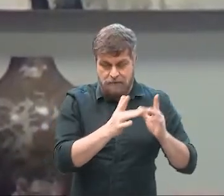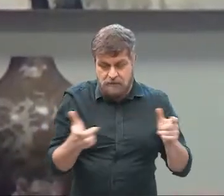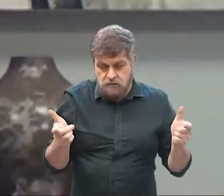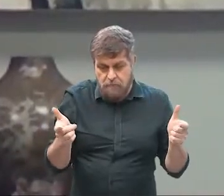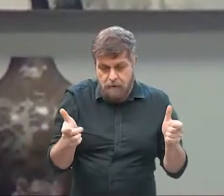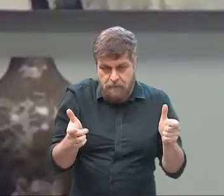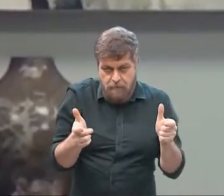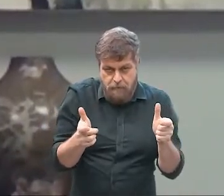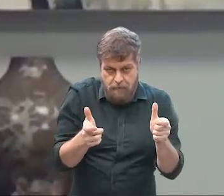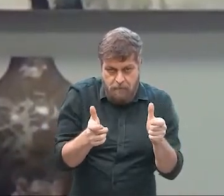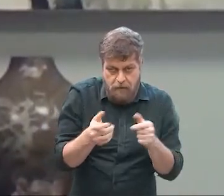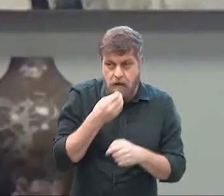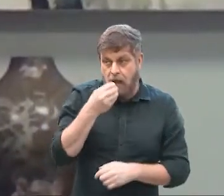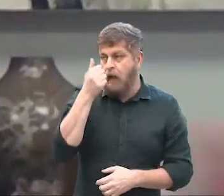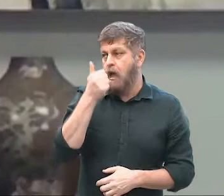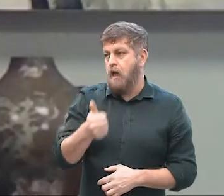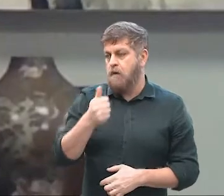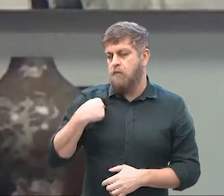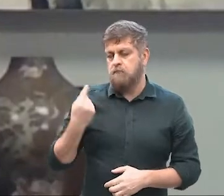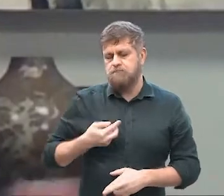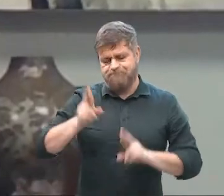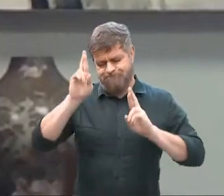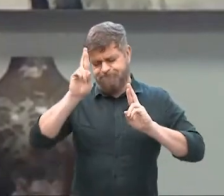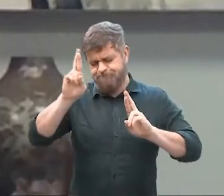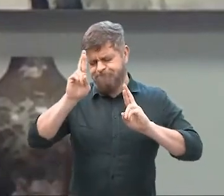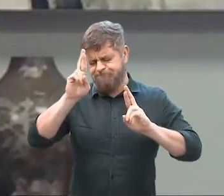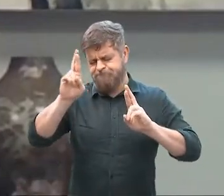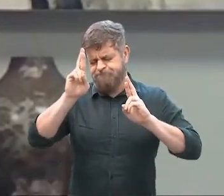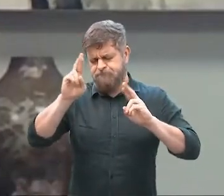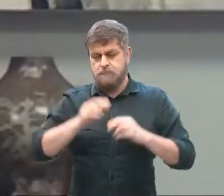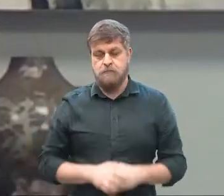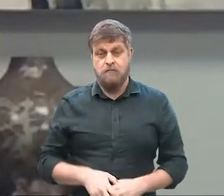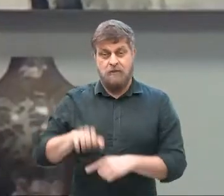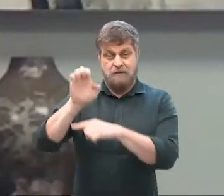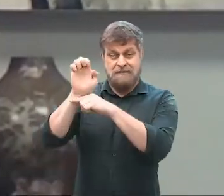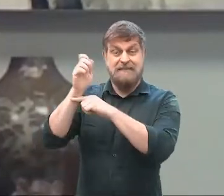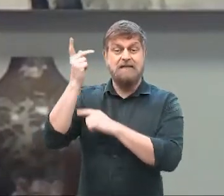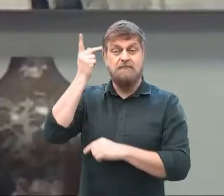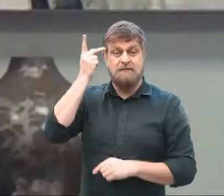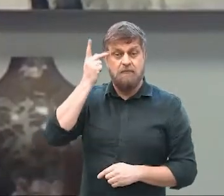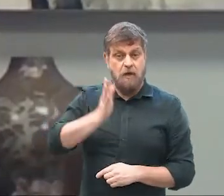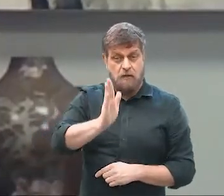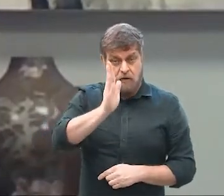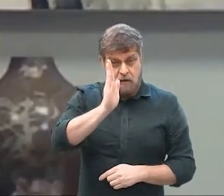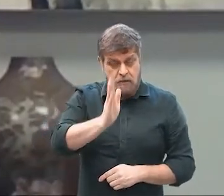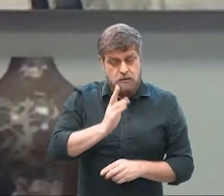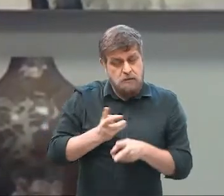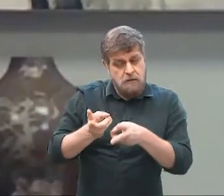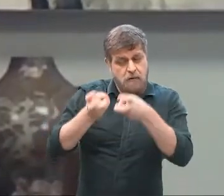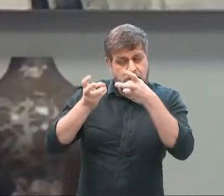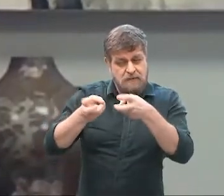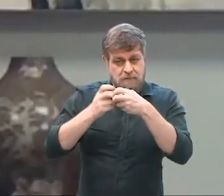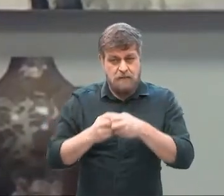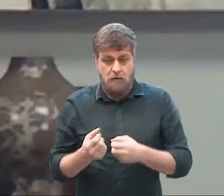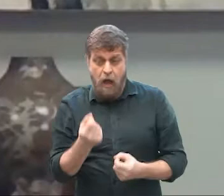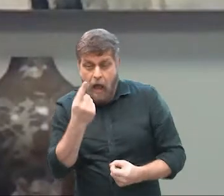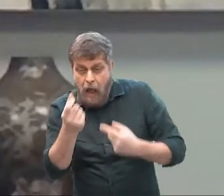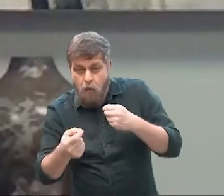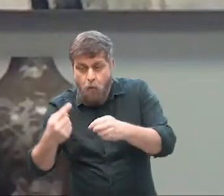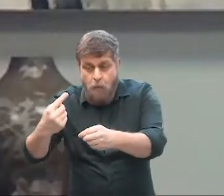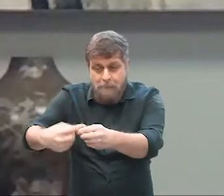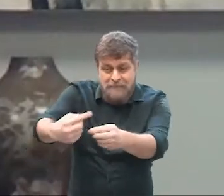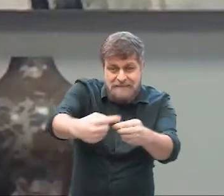bom, isso é algo que todos nós queremos. No nosso estado também, já algumas cidades dão